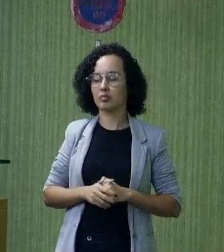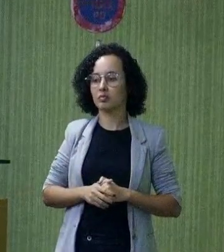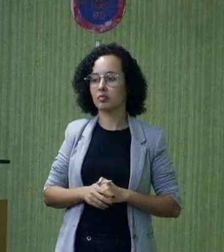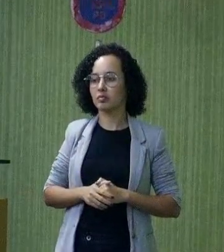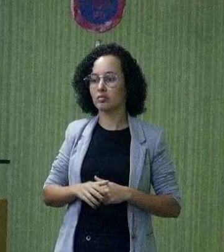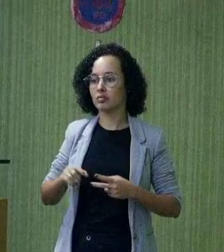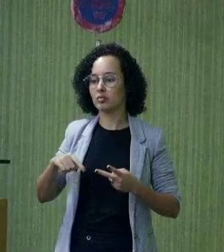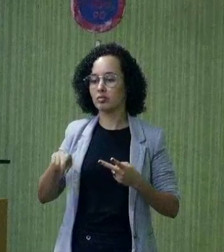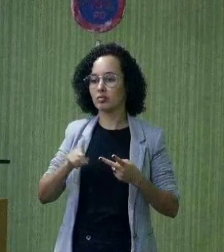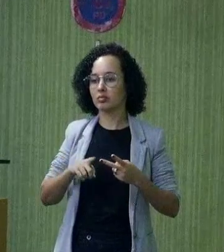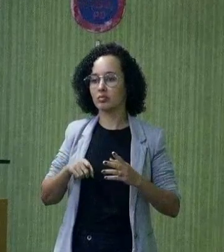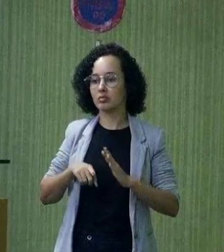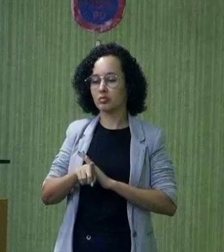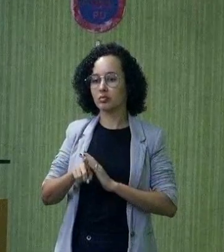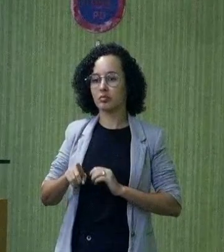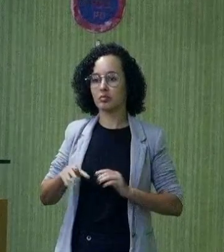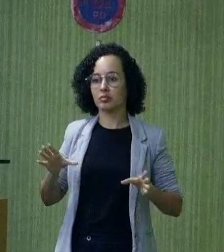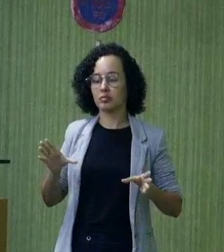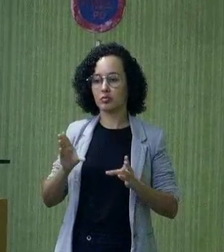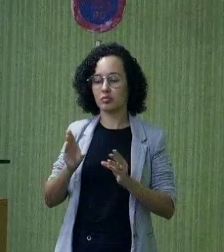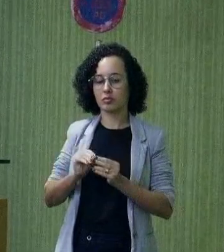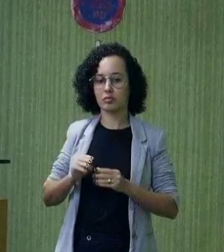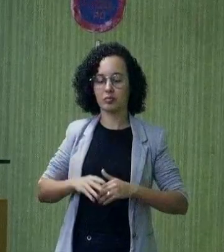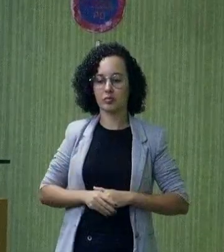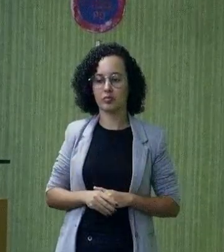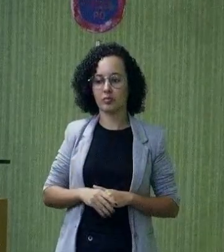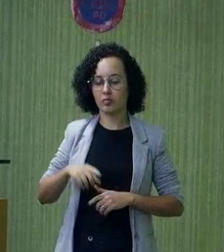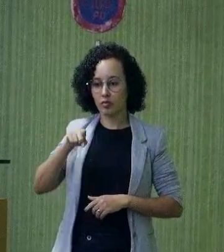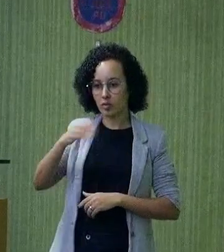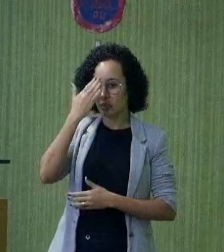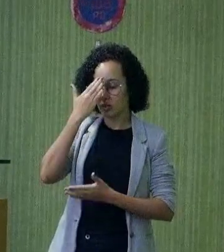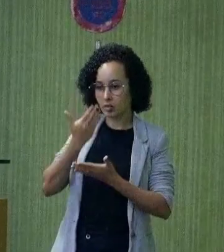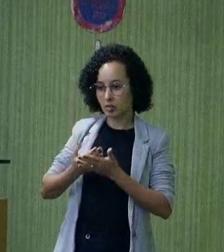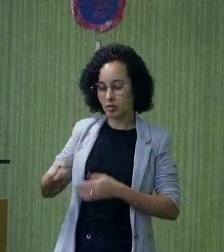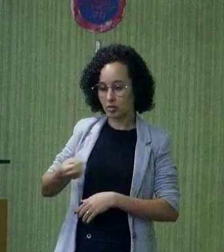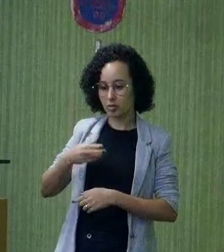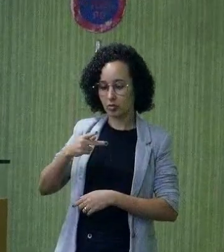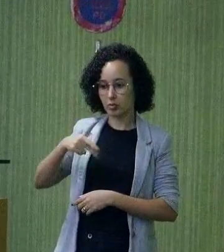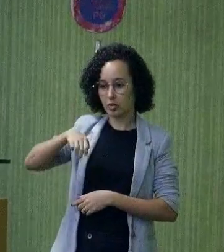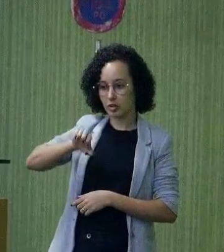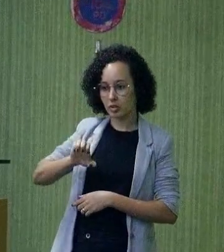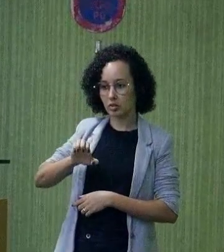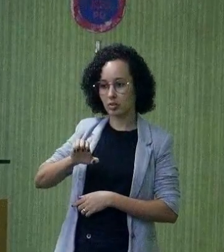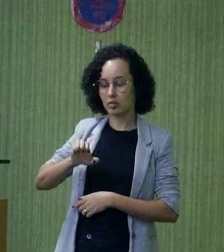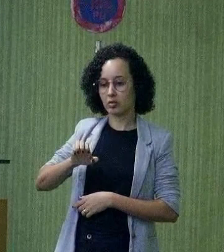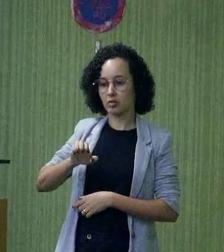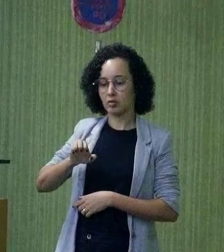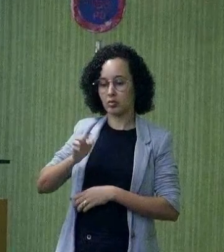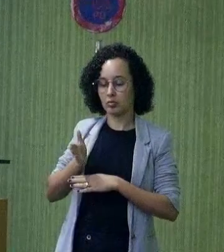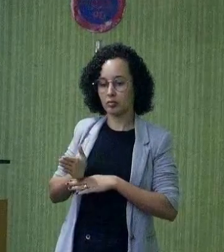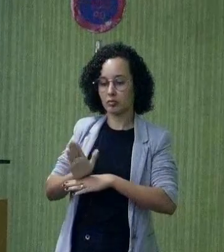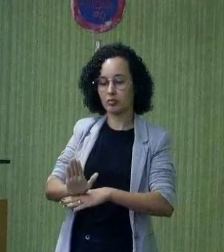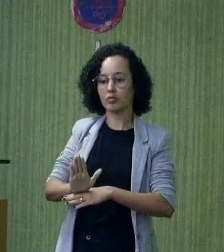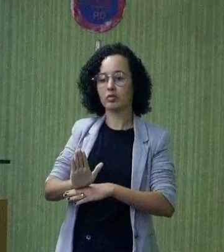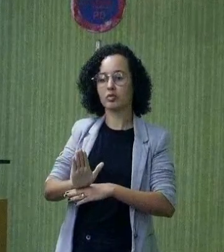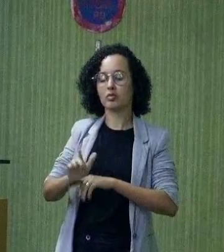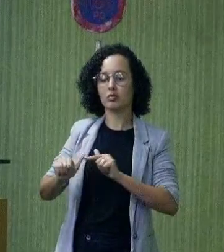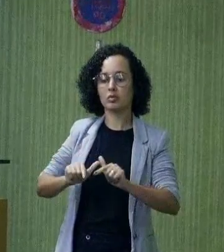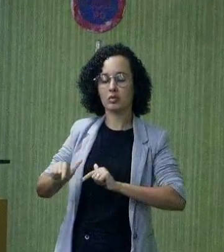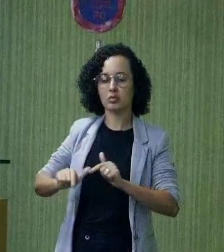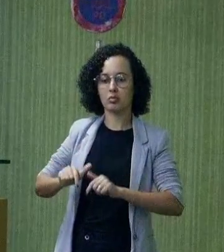pergunta rapidinho pra gente concluir Você acredita que o novo pne pode ser um instrumento para atuação do MP na